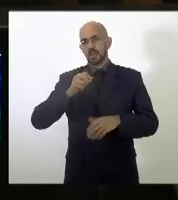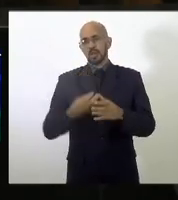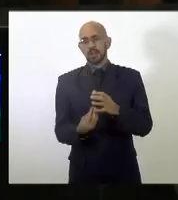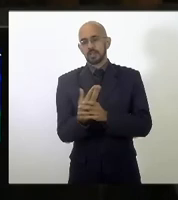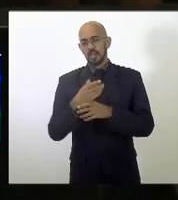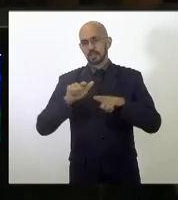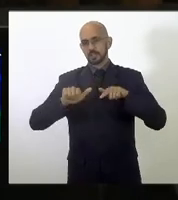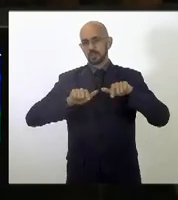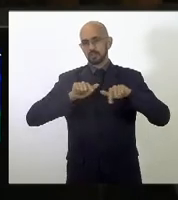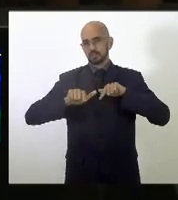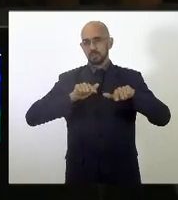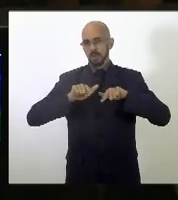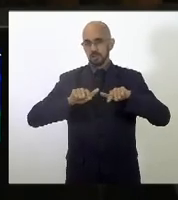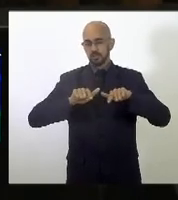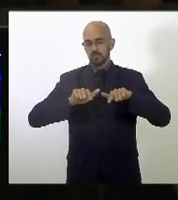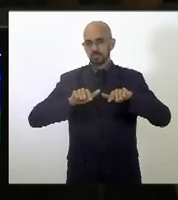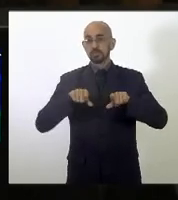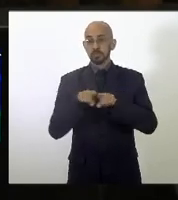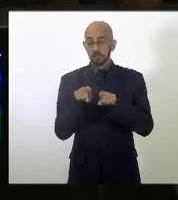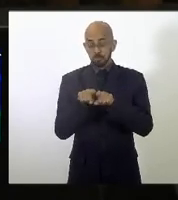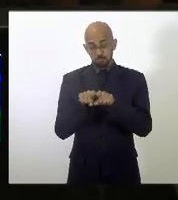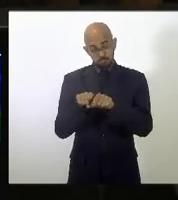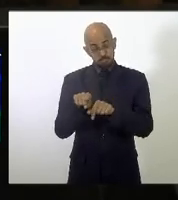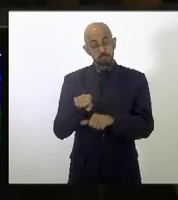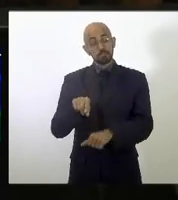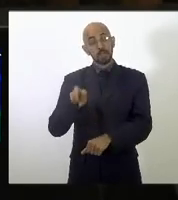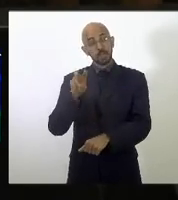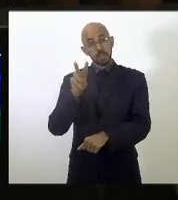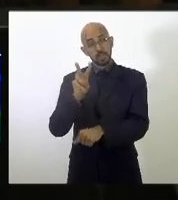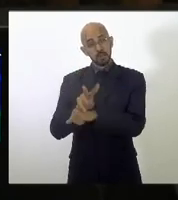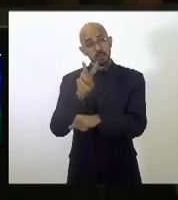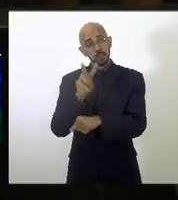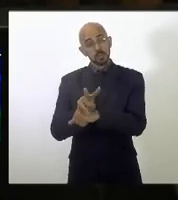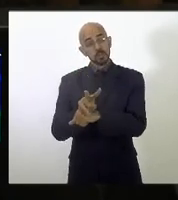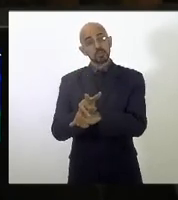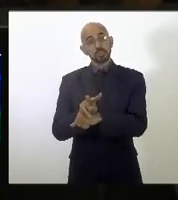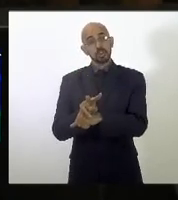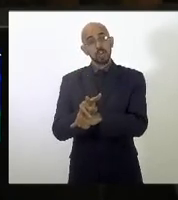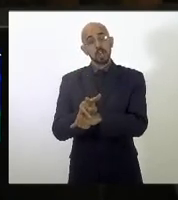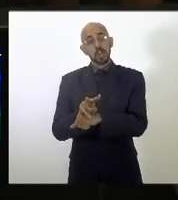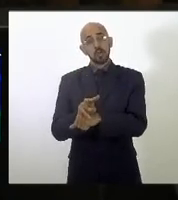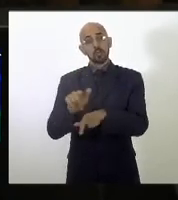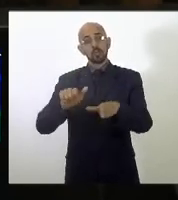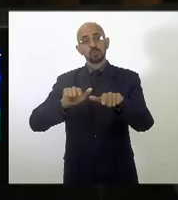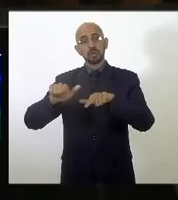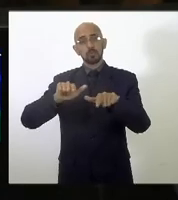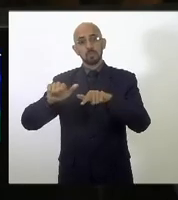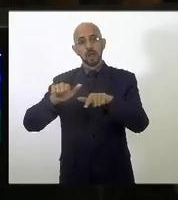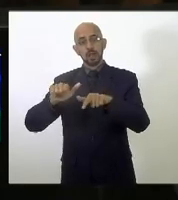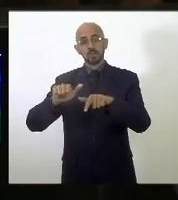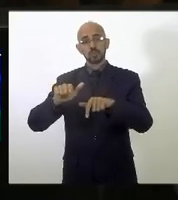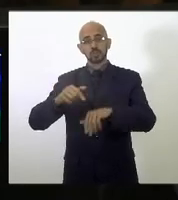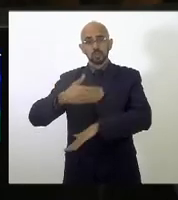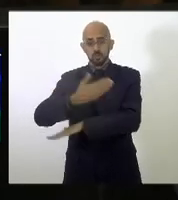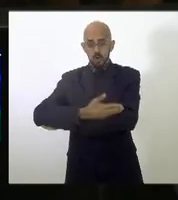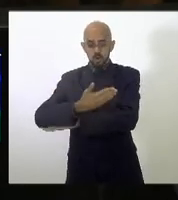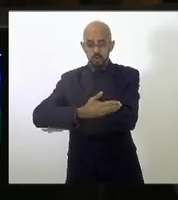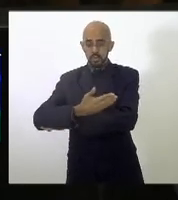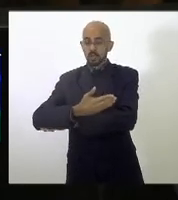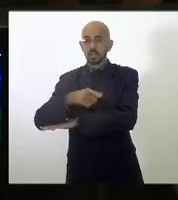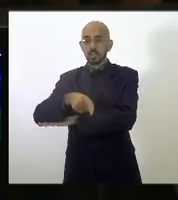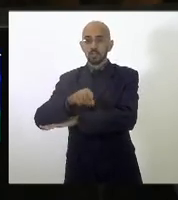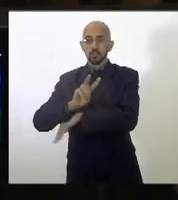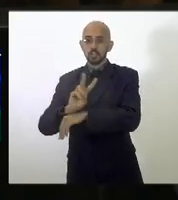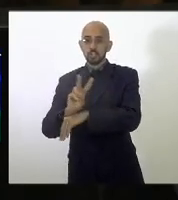Salvaguardar o interesse do porteiro, da empregada doméstica, que hoje vê o seu ICMS sendo usado